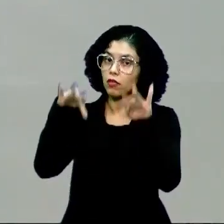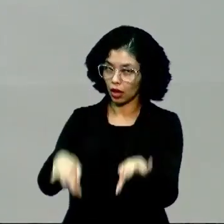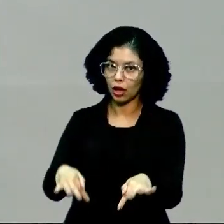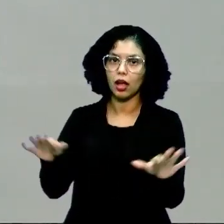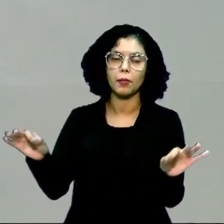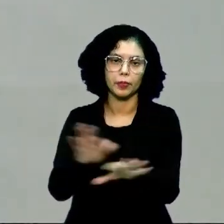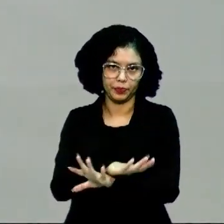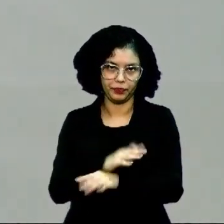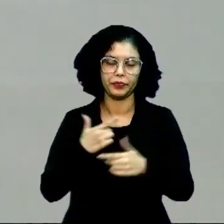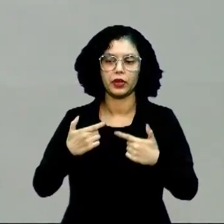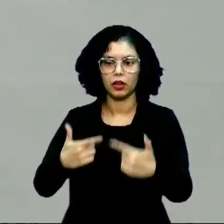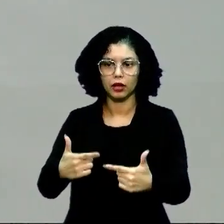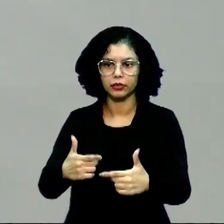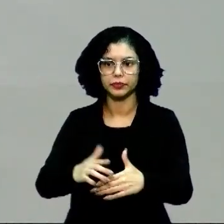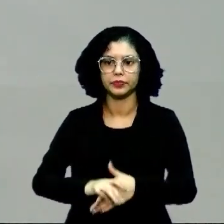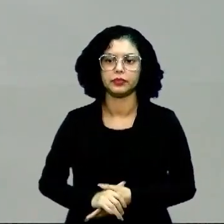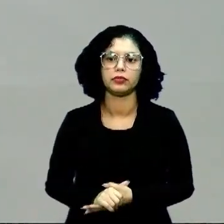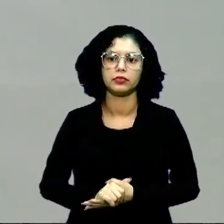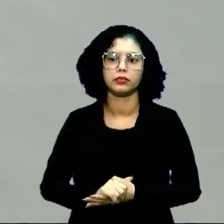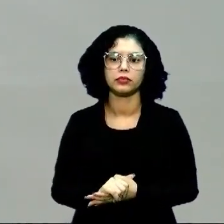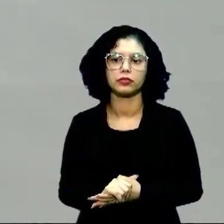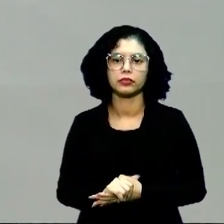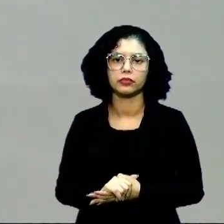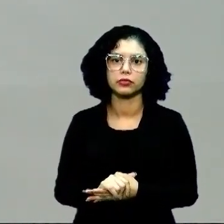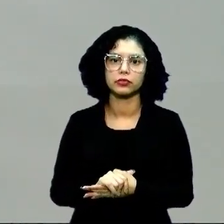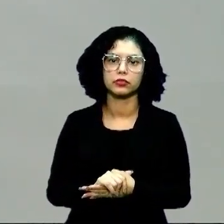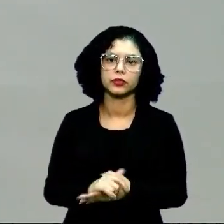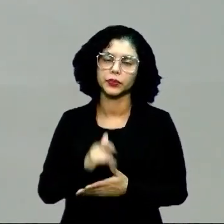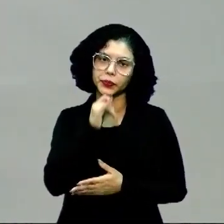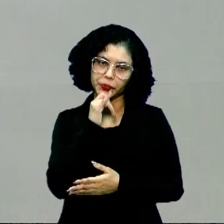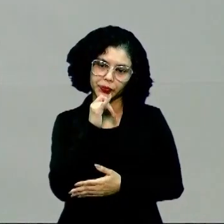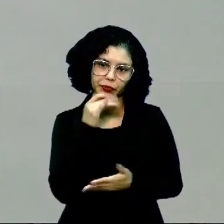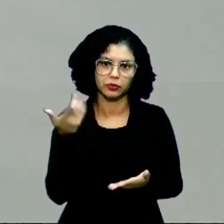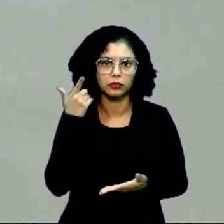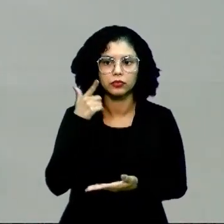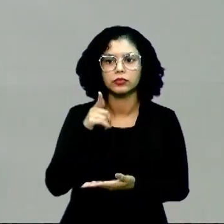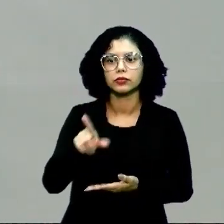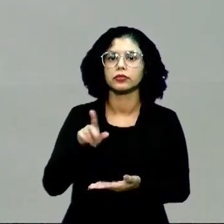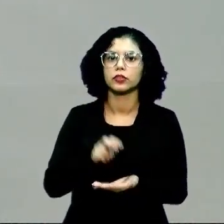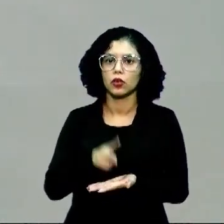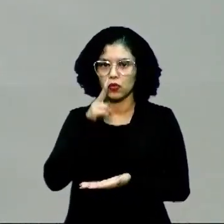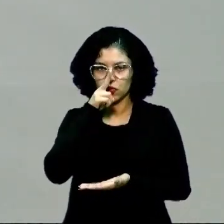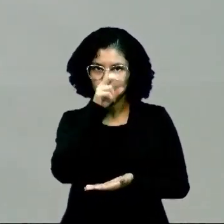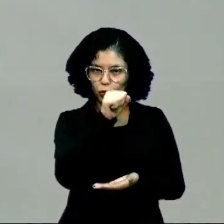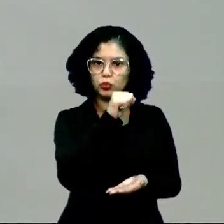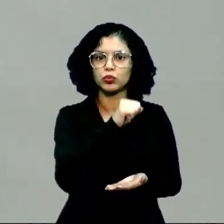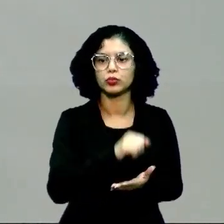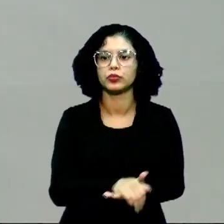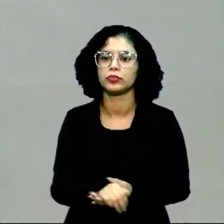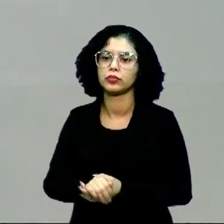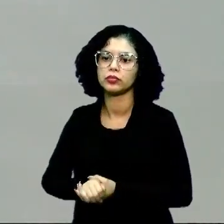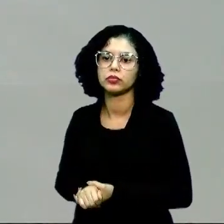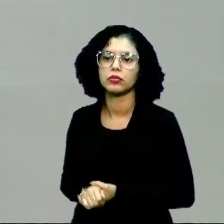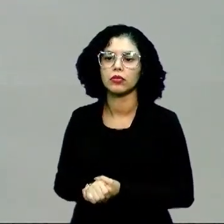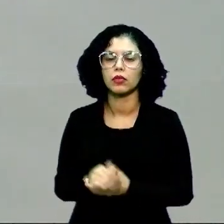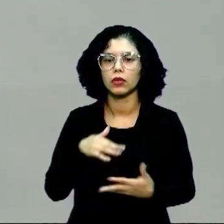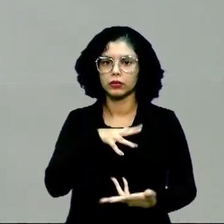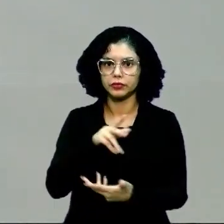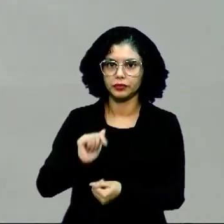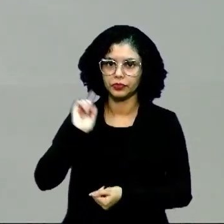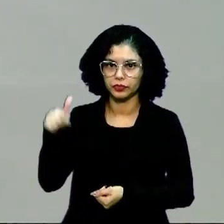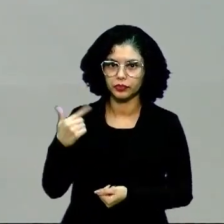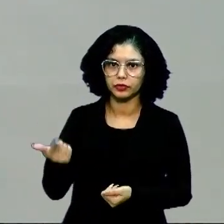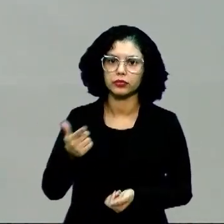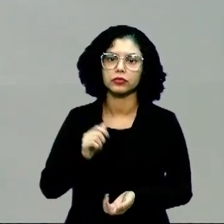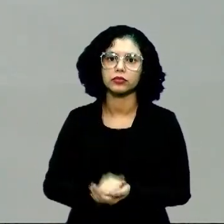vencer a rede terrorista que estava, por exemplo, ganhando bastante holofote no mundo após